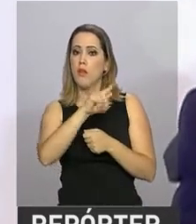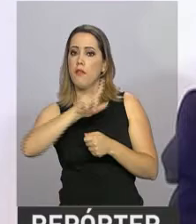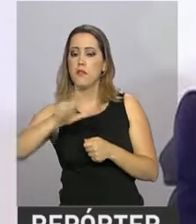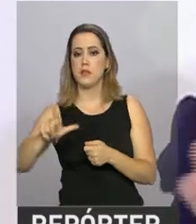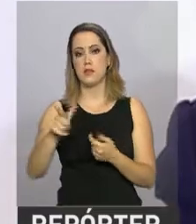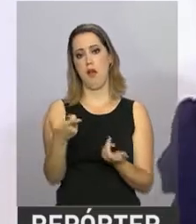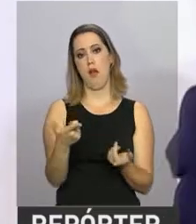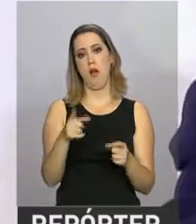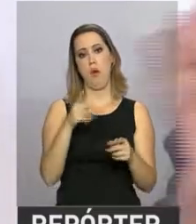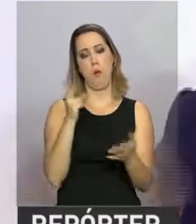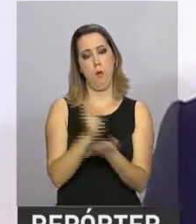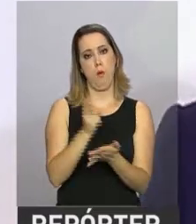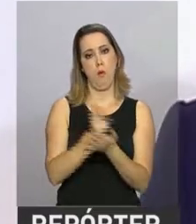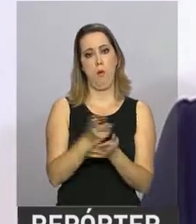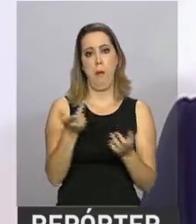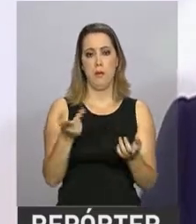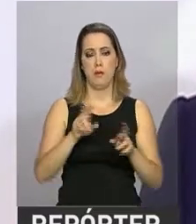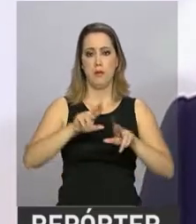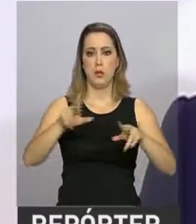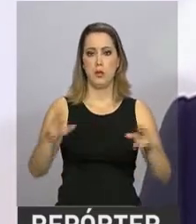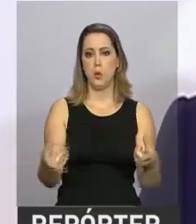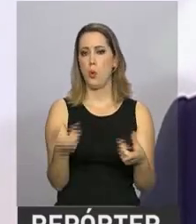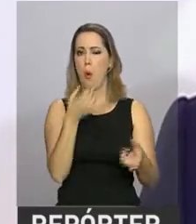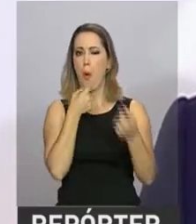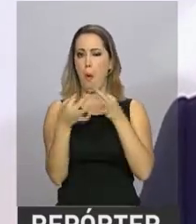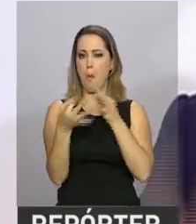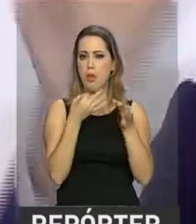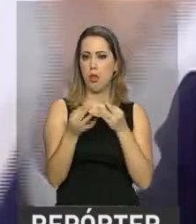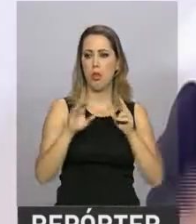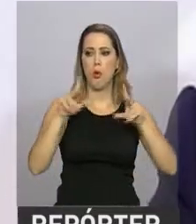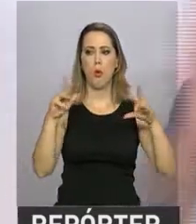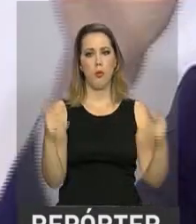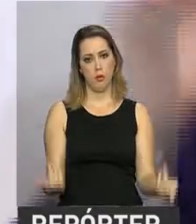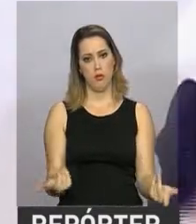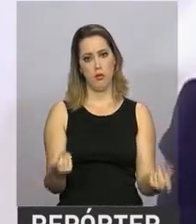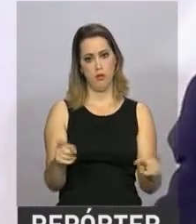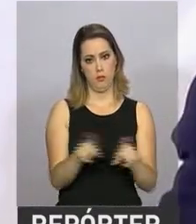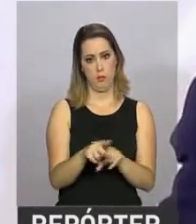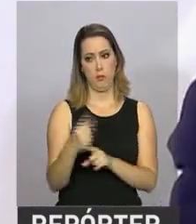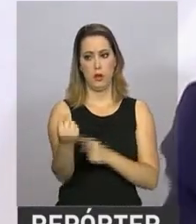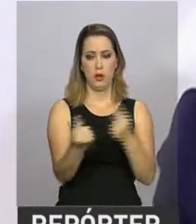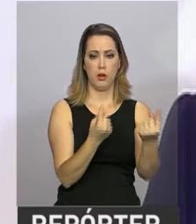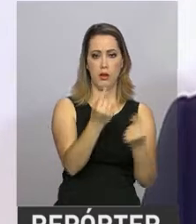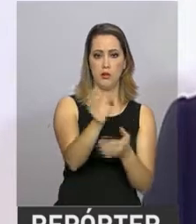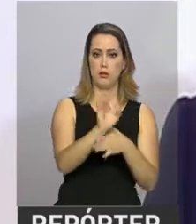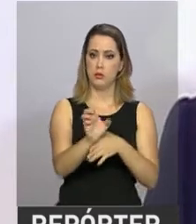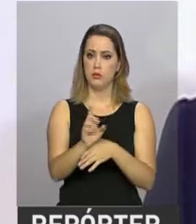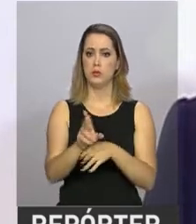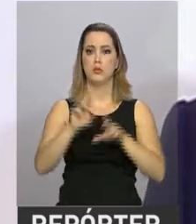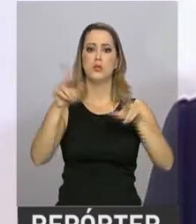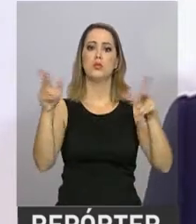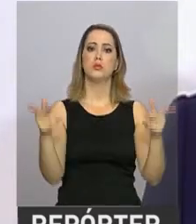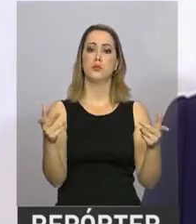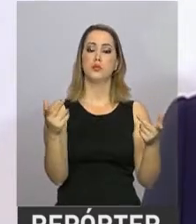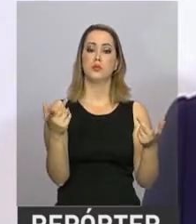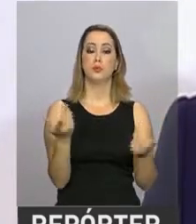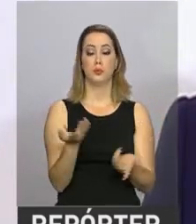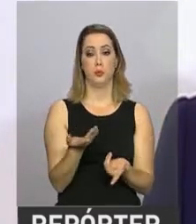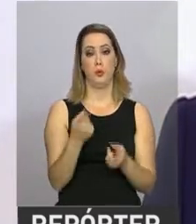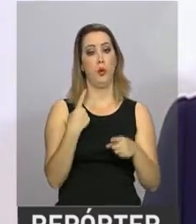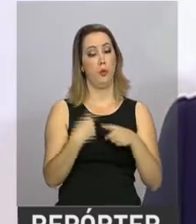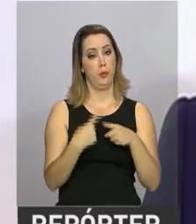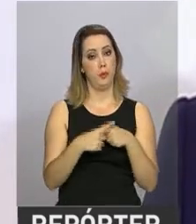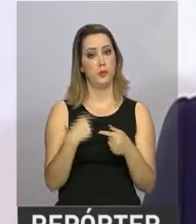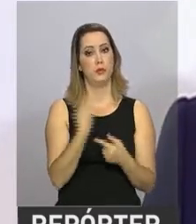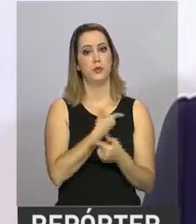de determinadas coisas que os estados estão discutindo entre si, na medida que cada estado tem uma situação diferente. Portanto, é esta